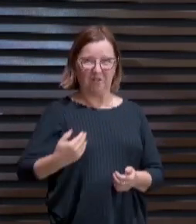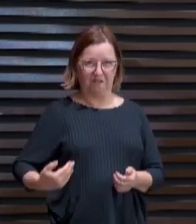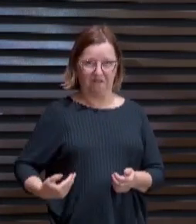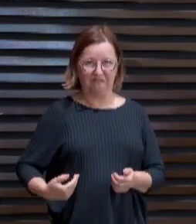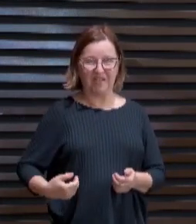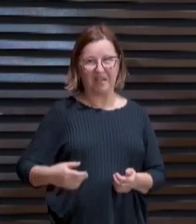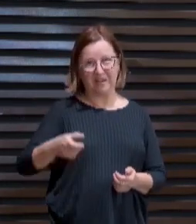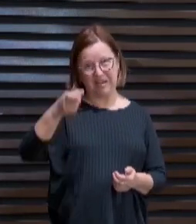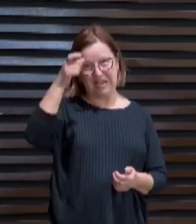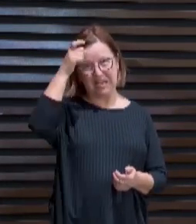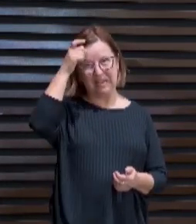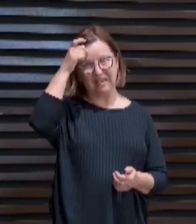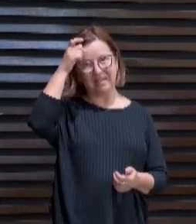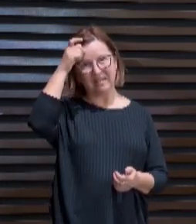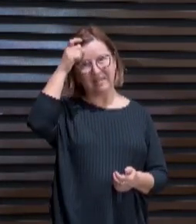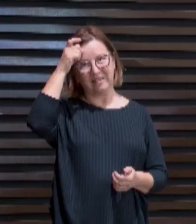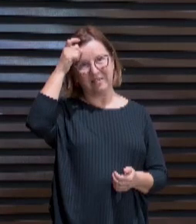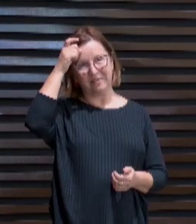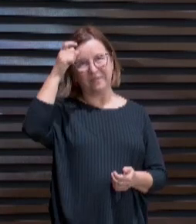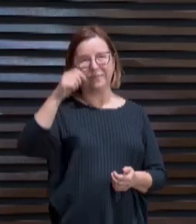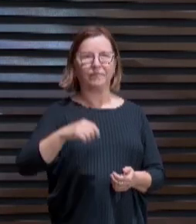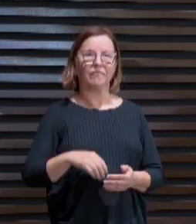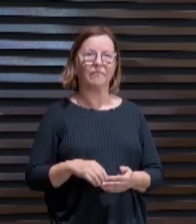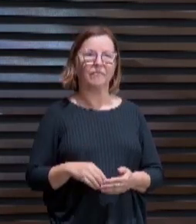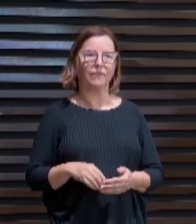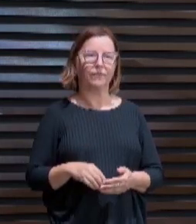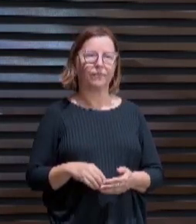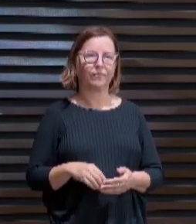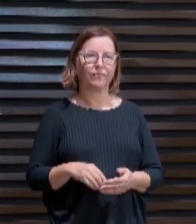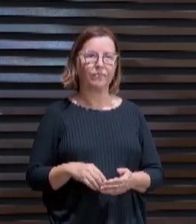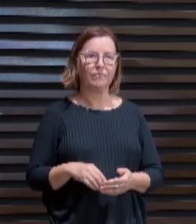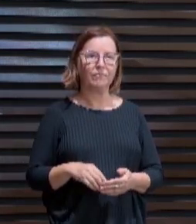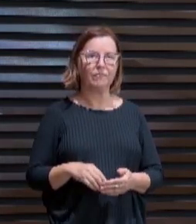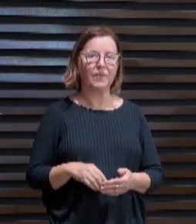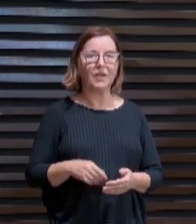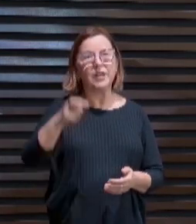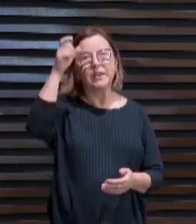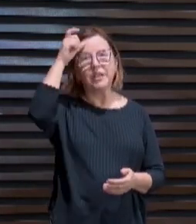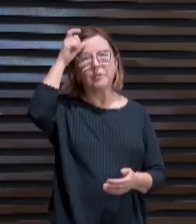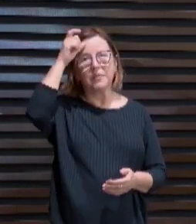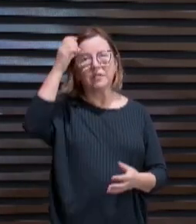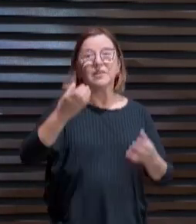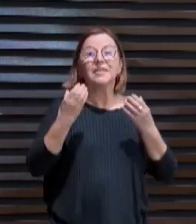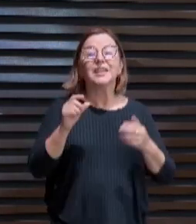inimigo, tudo que ele quer é fazer o povo de Deus negar a fé.